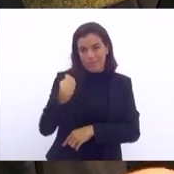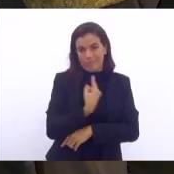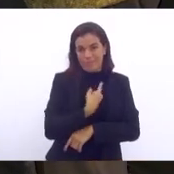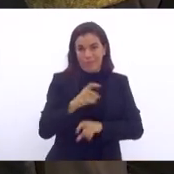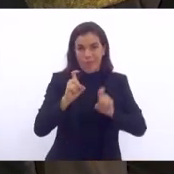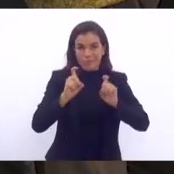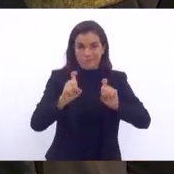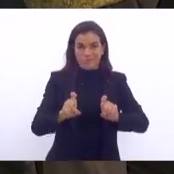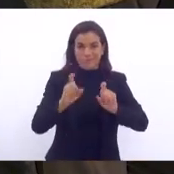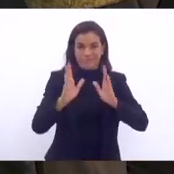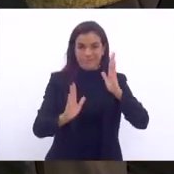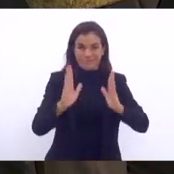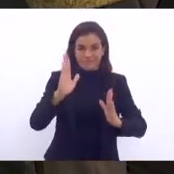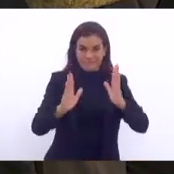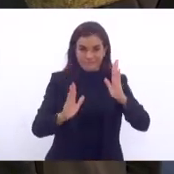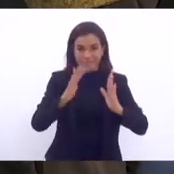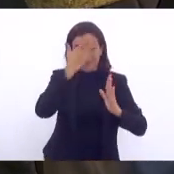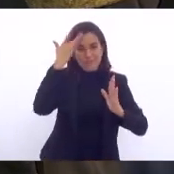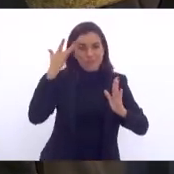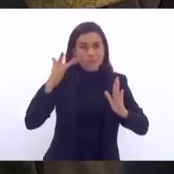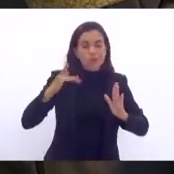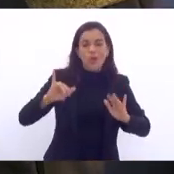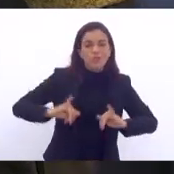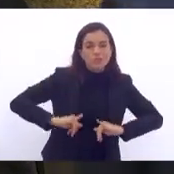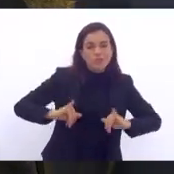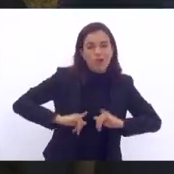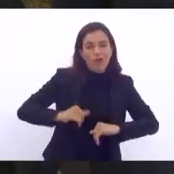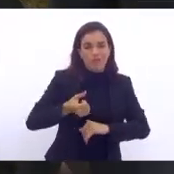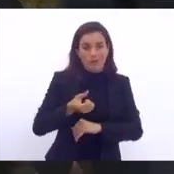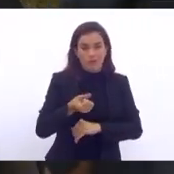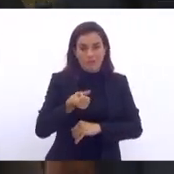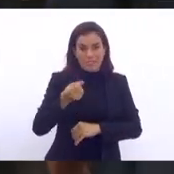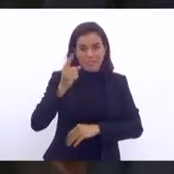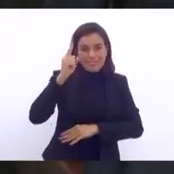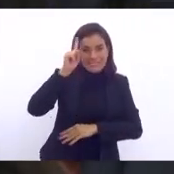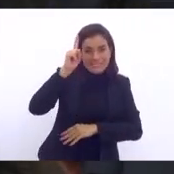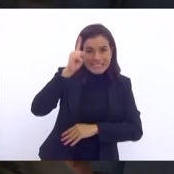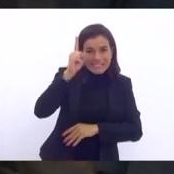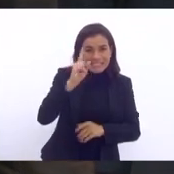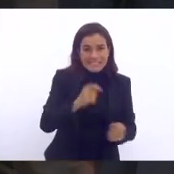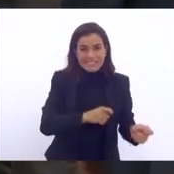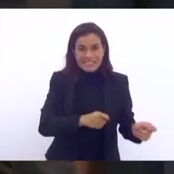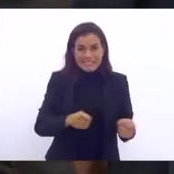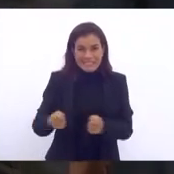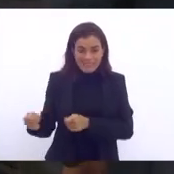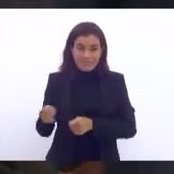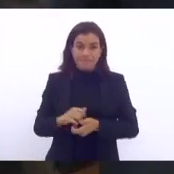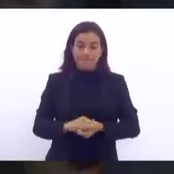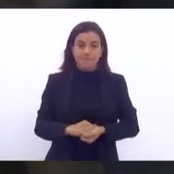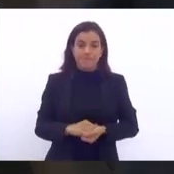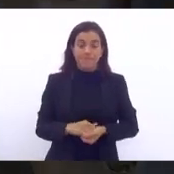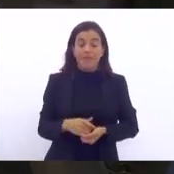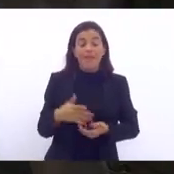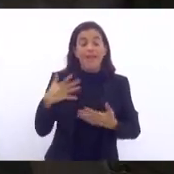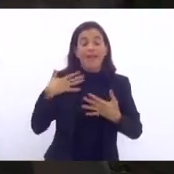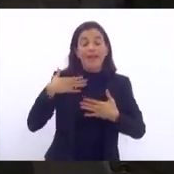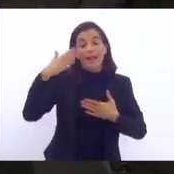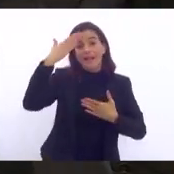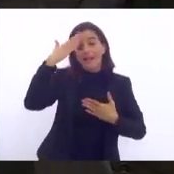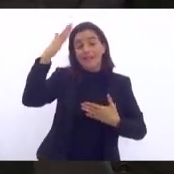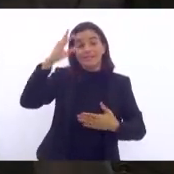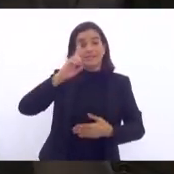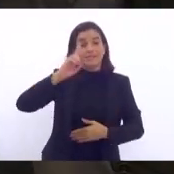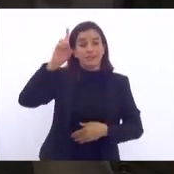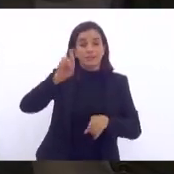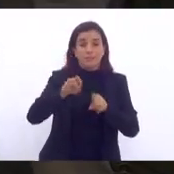covardias diuturnamente e esse dia está contado. Felizmente, no Rio de Janeiro, graças a uma ação contundente da Assembleia Legislativa